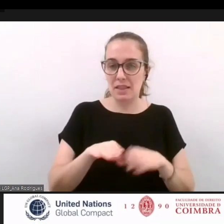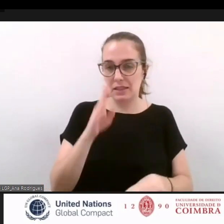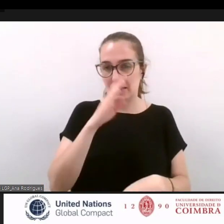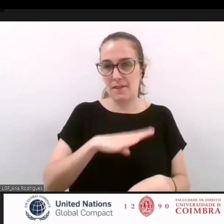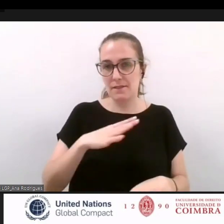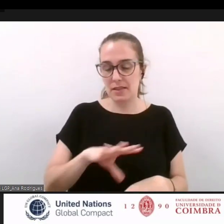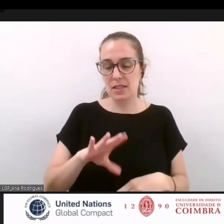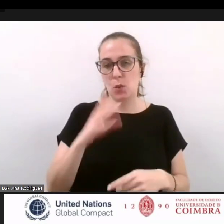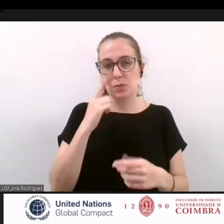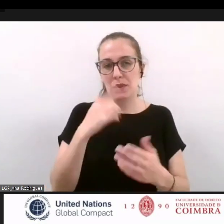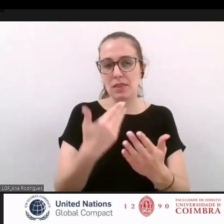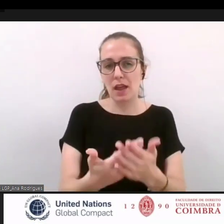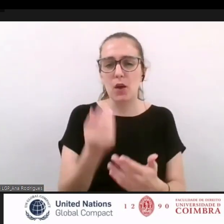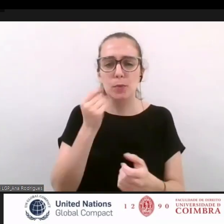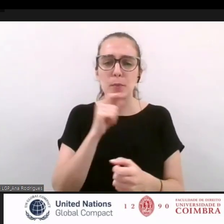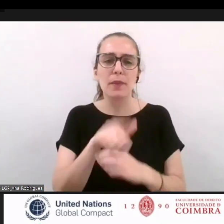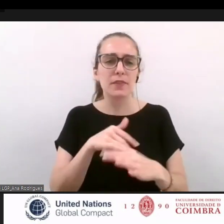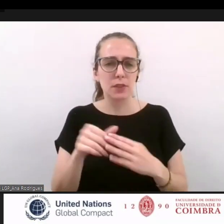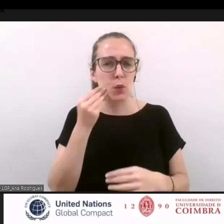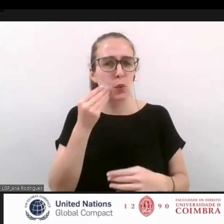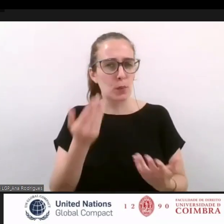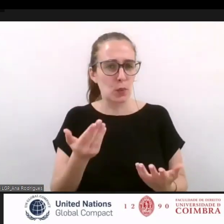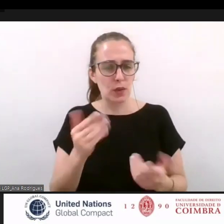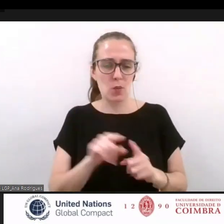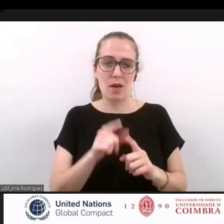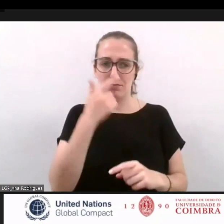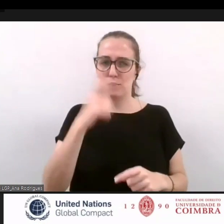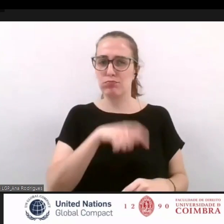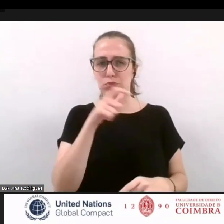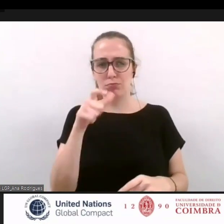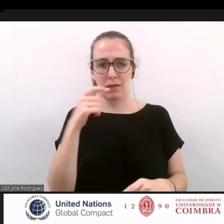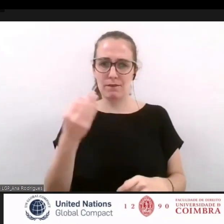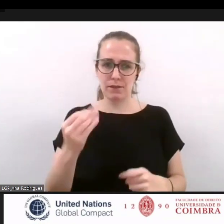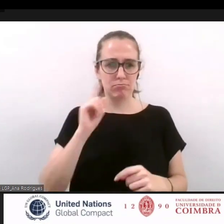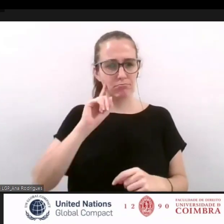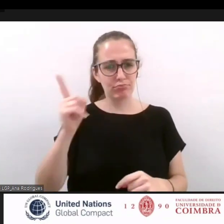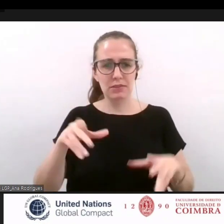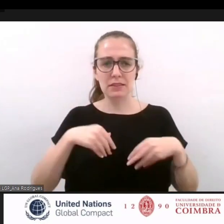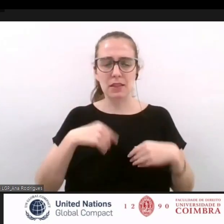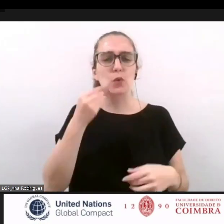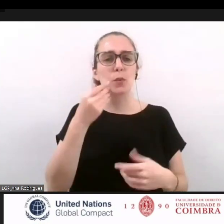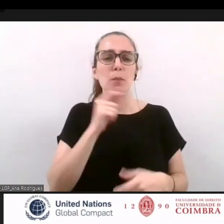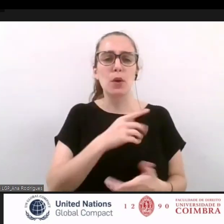maior conhecimento e esse maior comprometimento da sociedade como um todo?